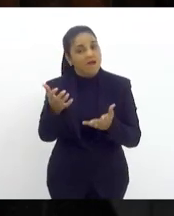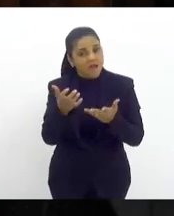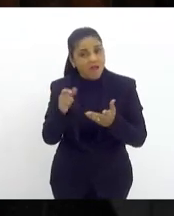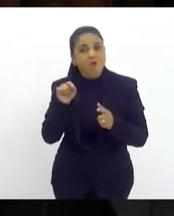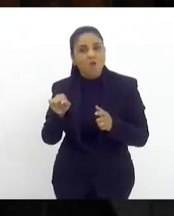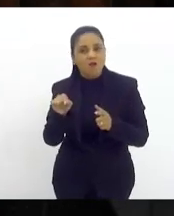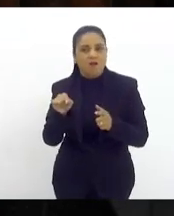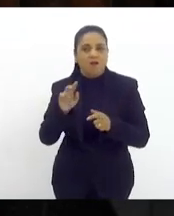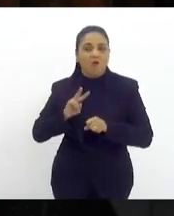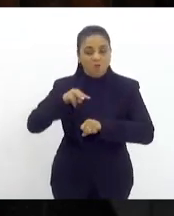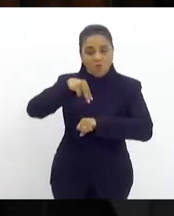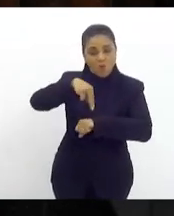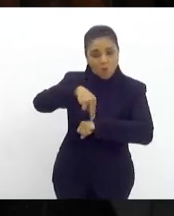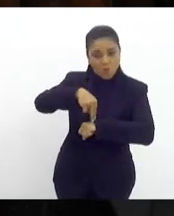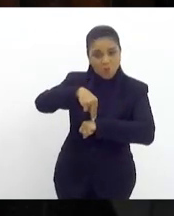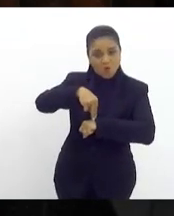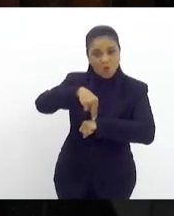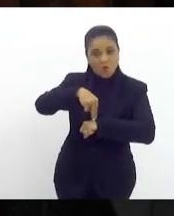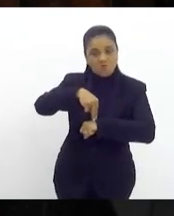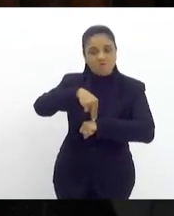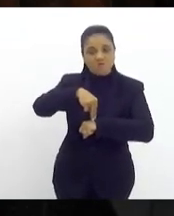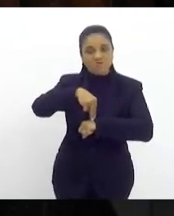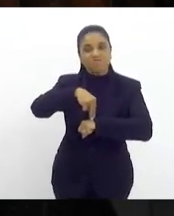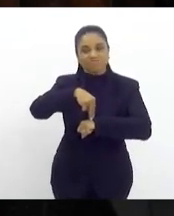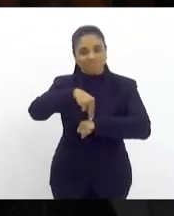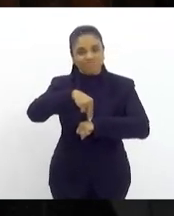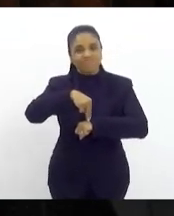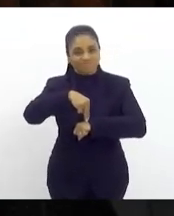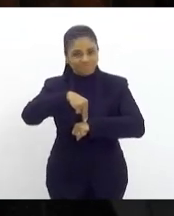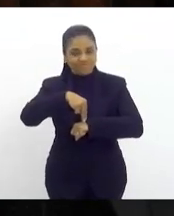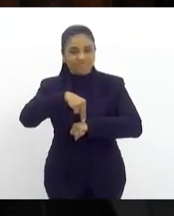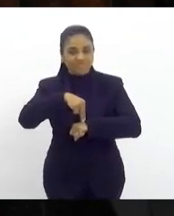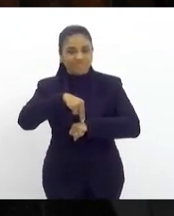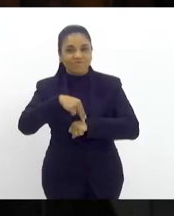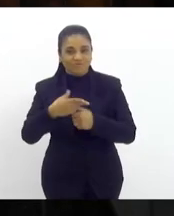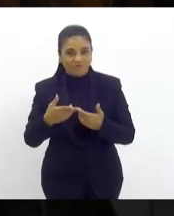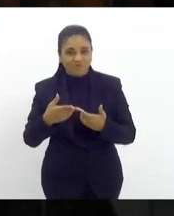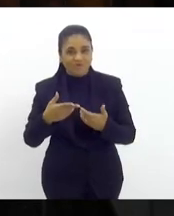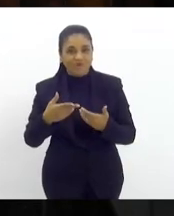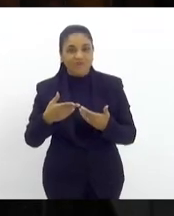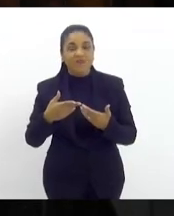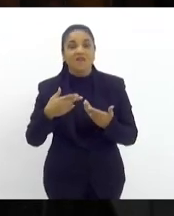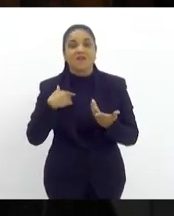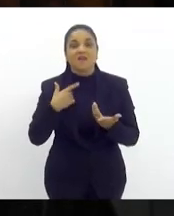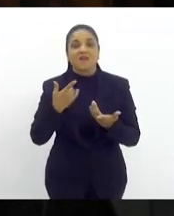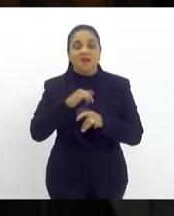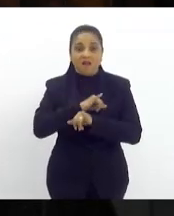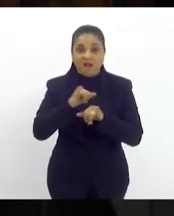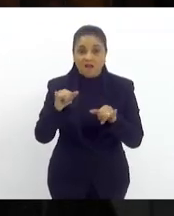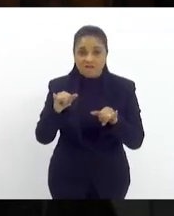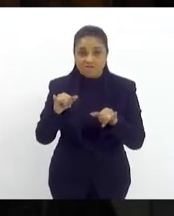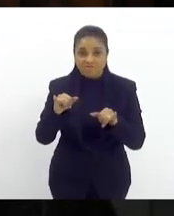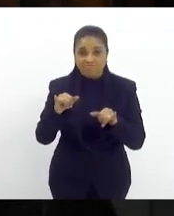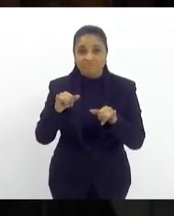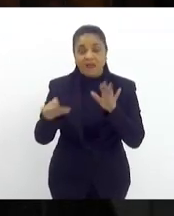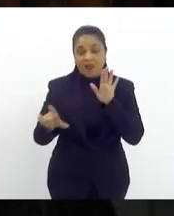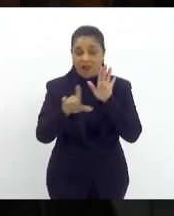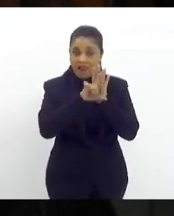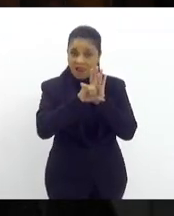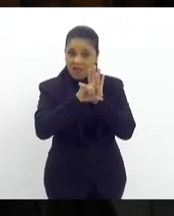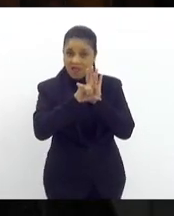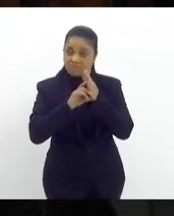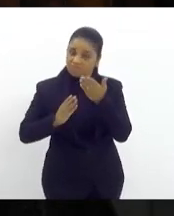a união faça isso e claro quando essa digitada legislação